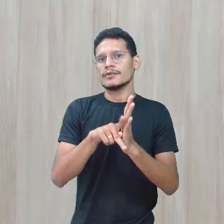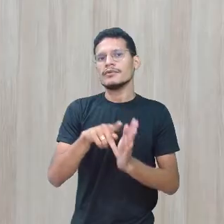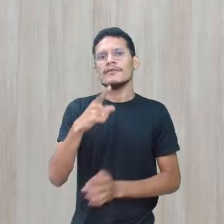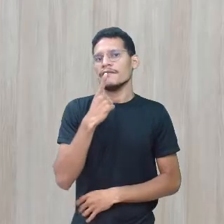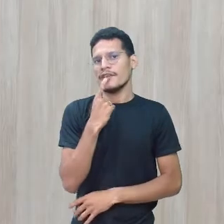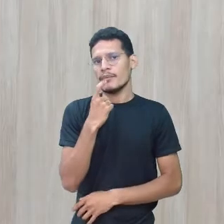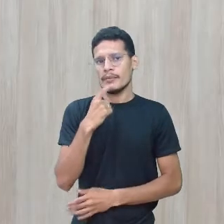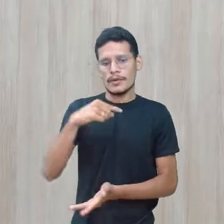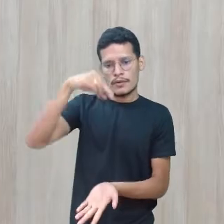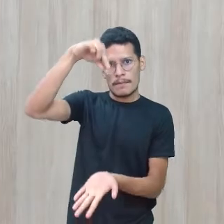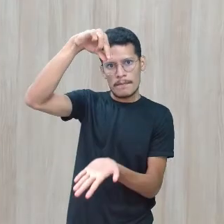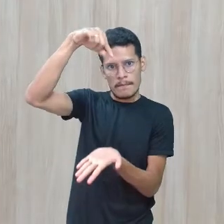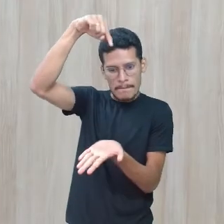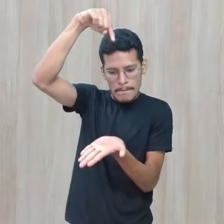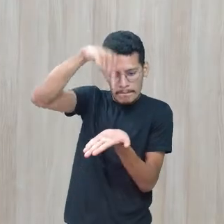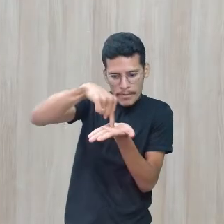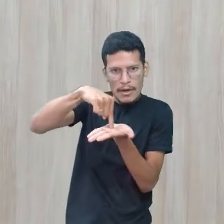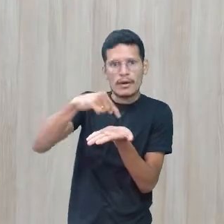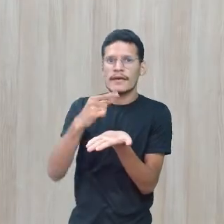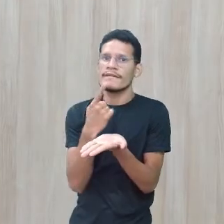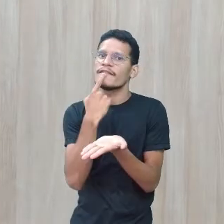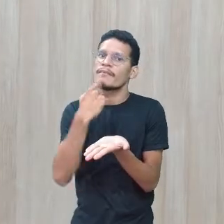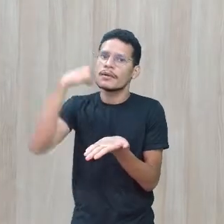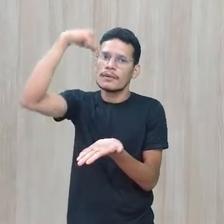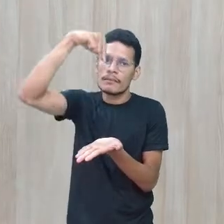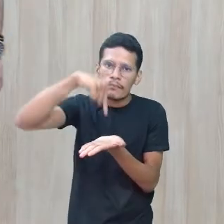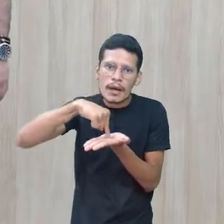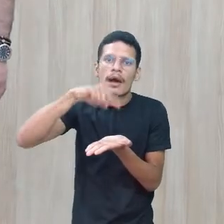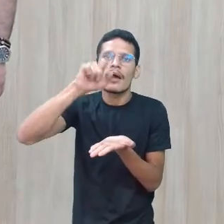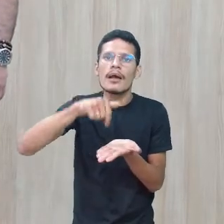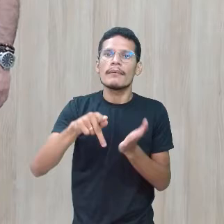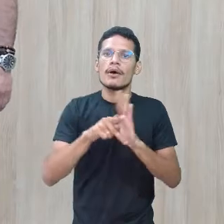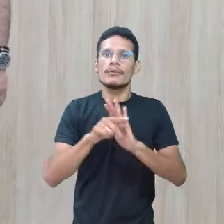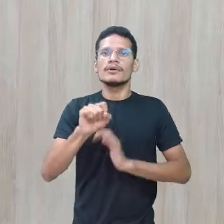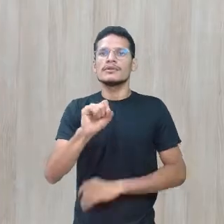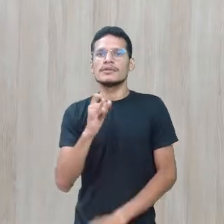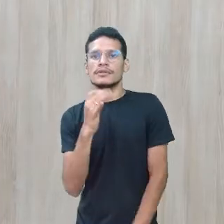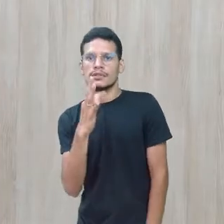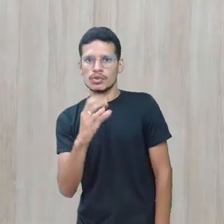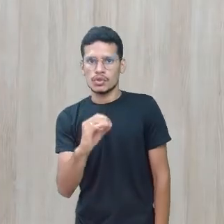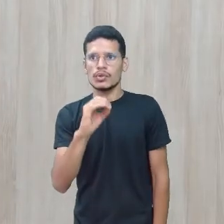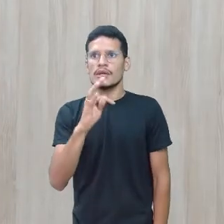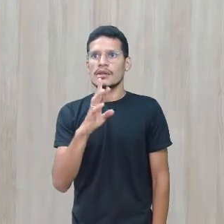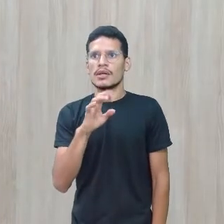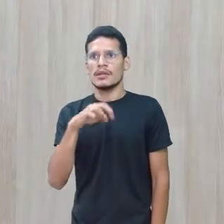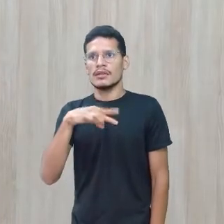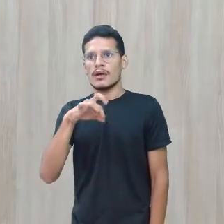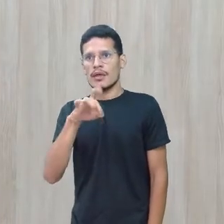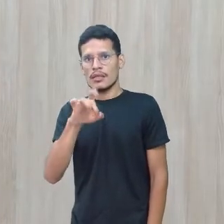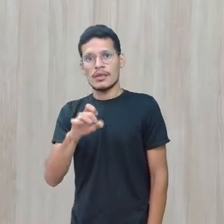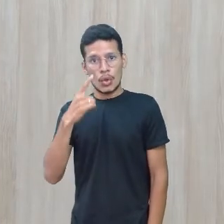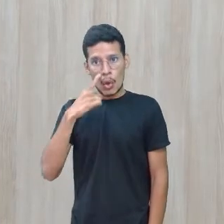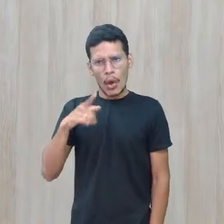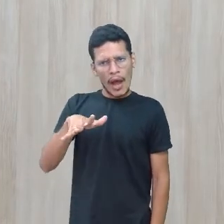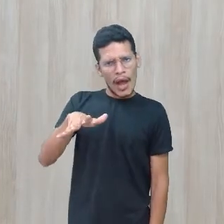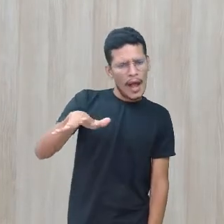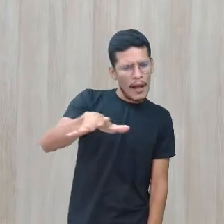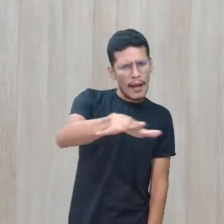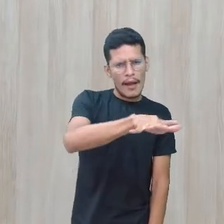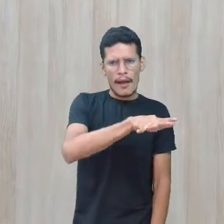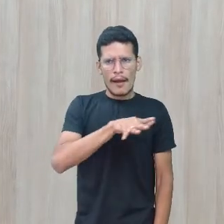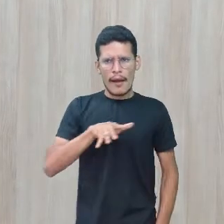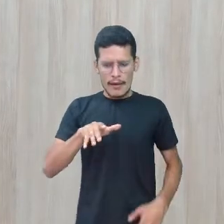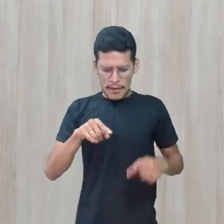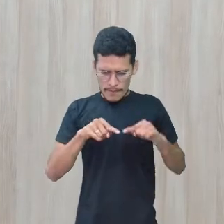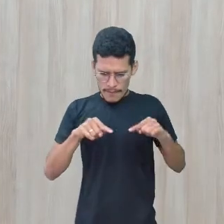de vermelho, é o local onde nós temos o Sítio da Trindade. Então, todo esse espaço aqui, ó, certo? Onde a